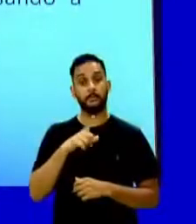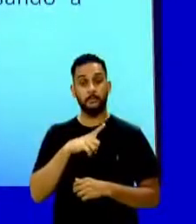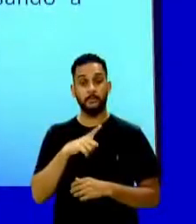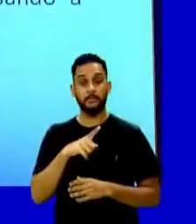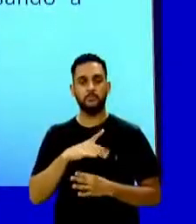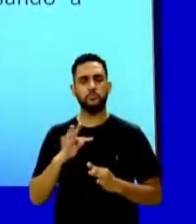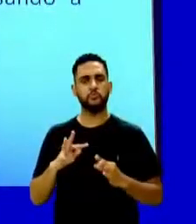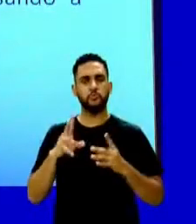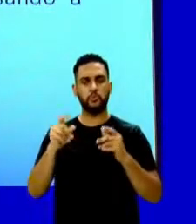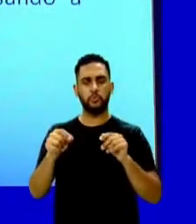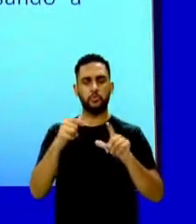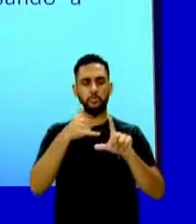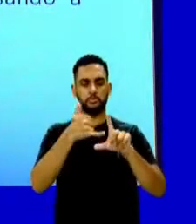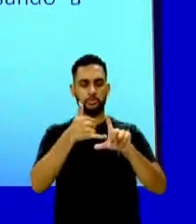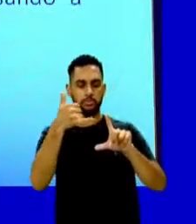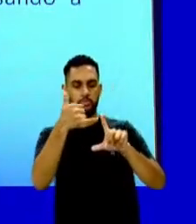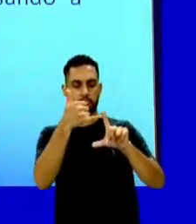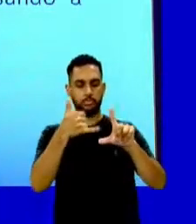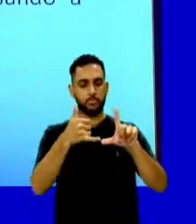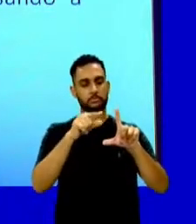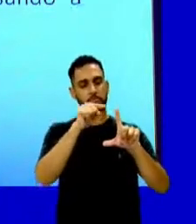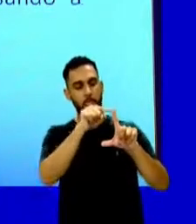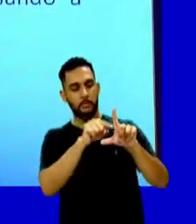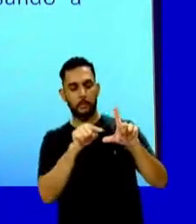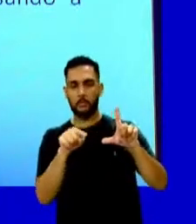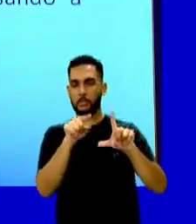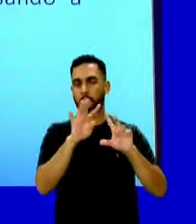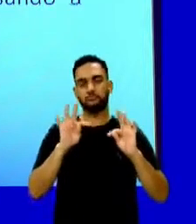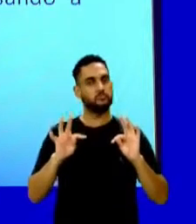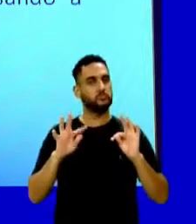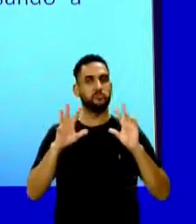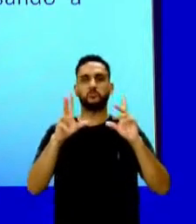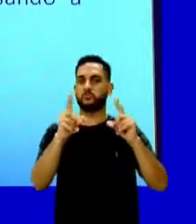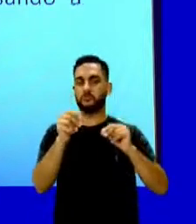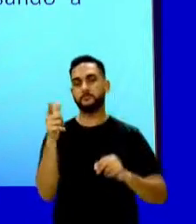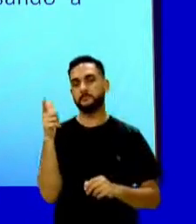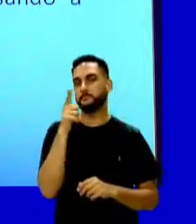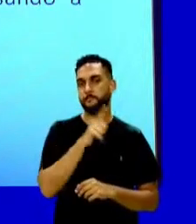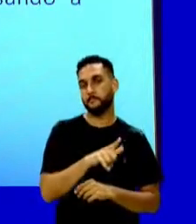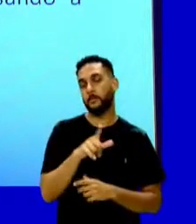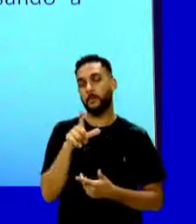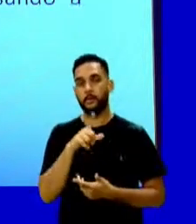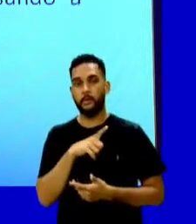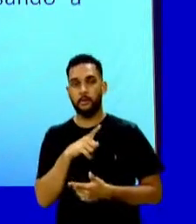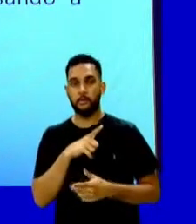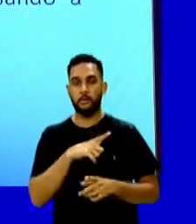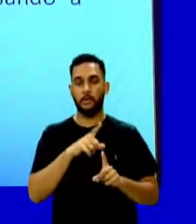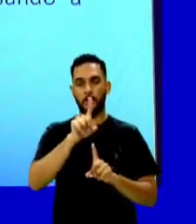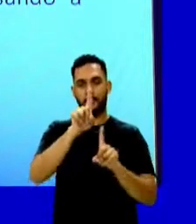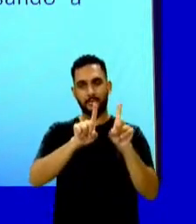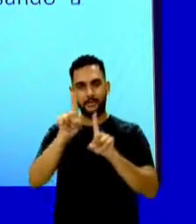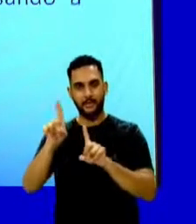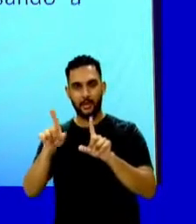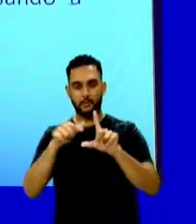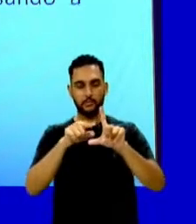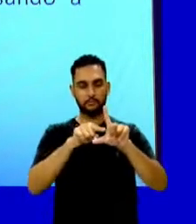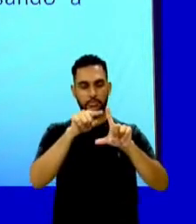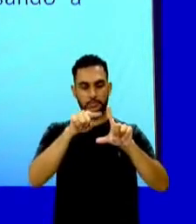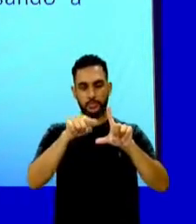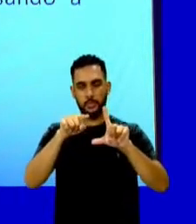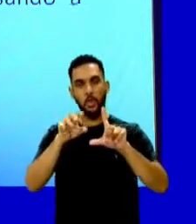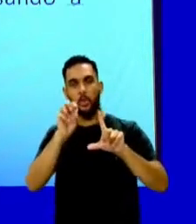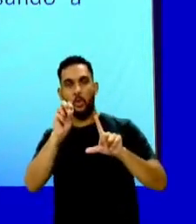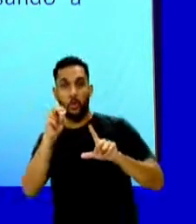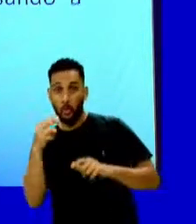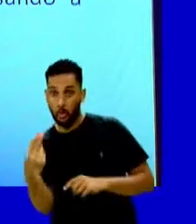os todos os pontos que compõem essa reta ou seja esses essa forma de expressar por um gráfico ou por meio da equação